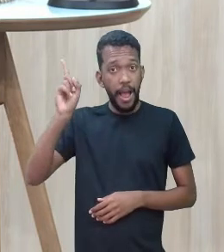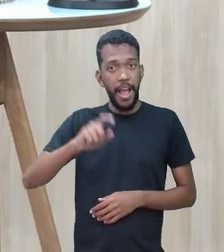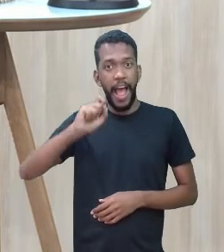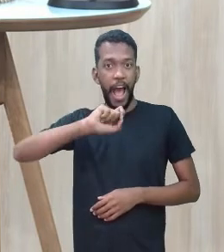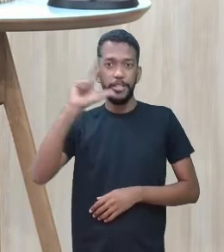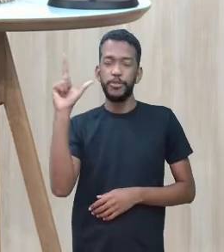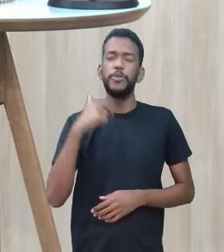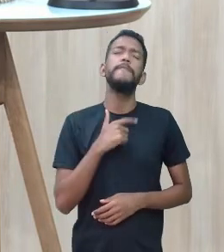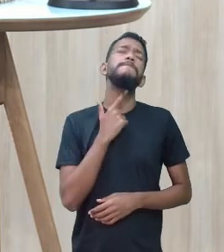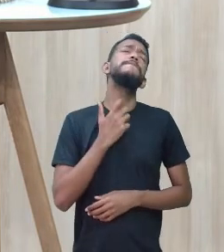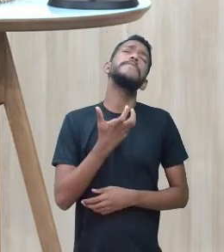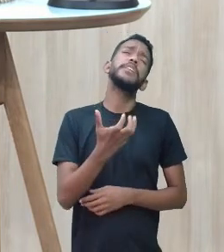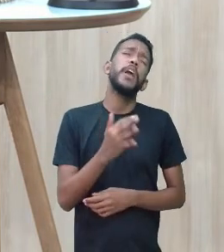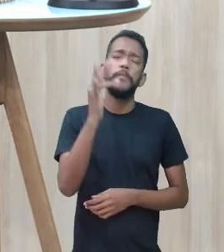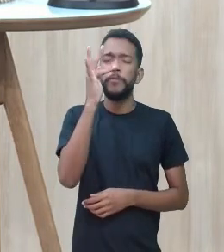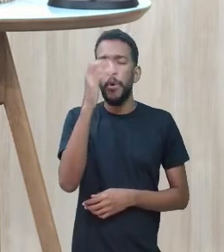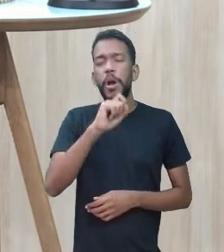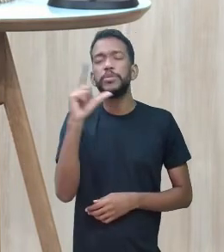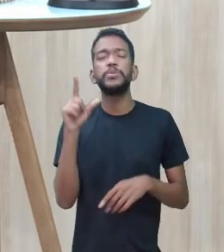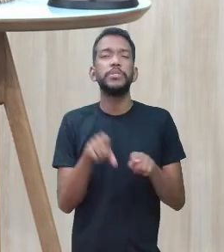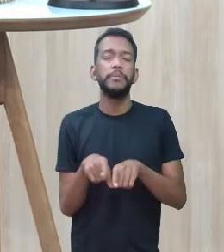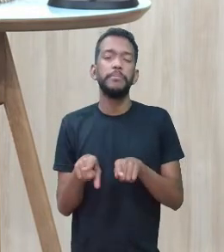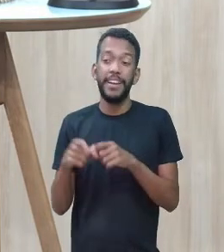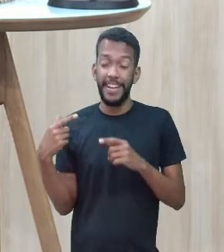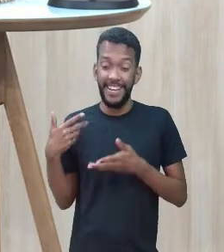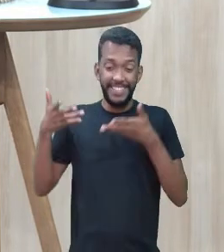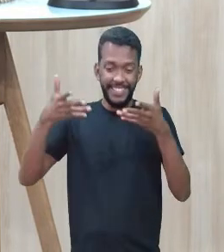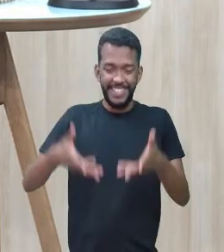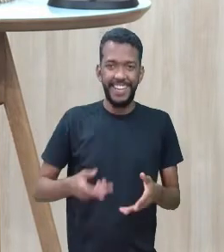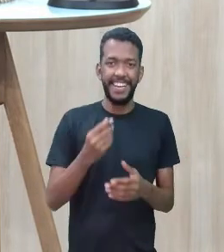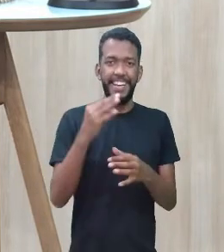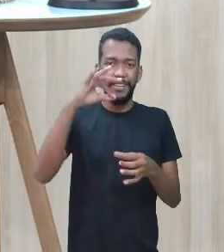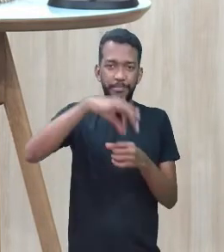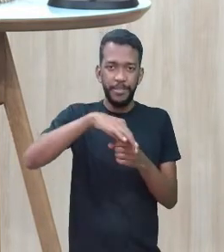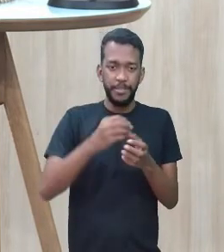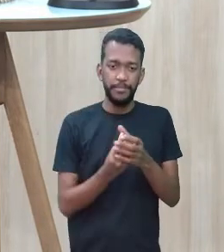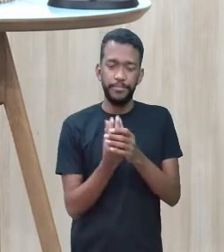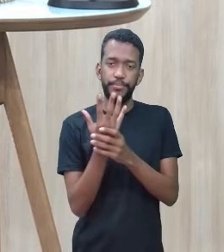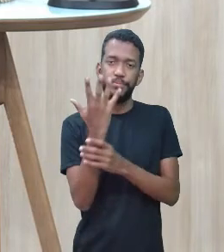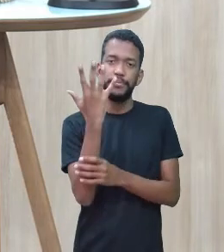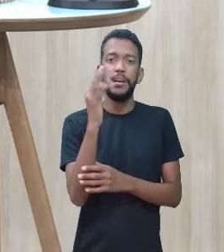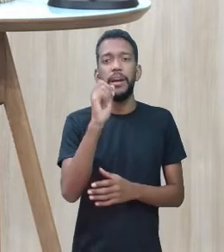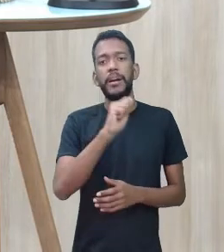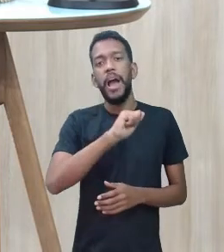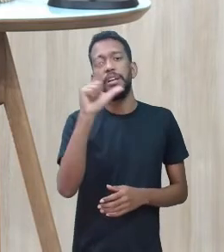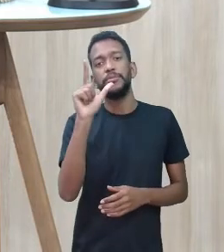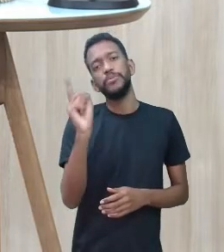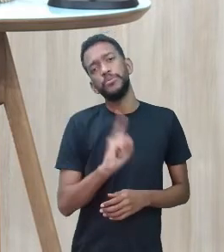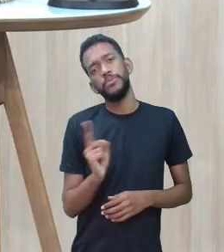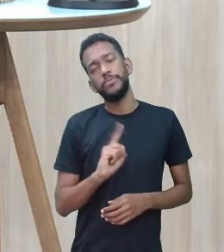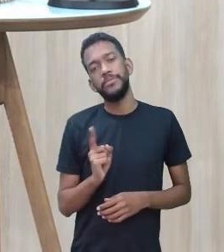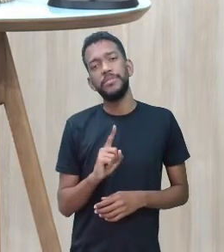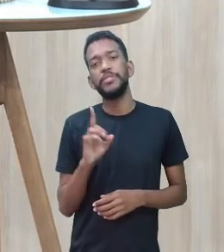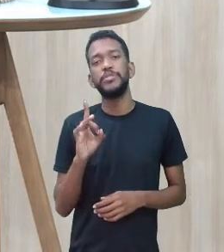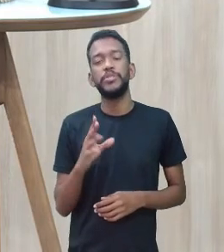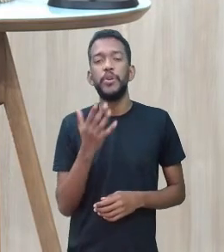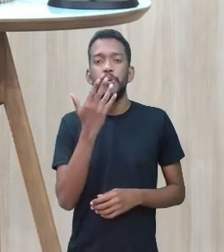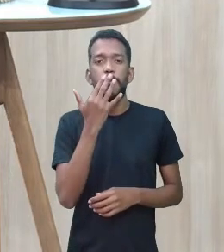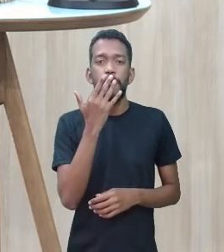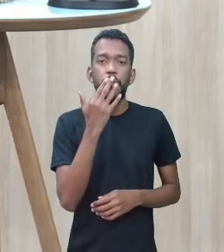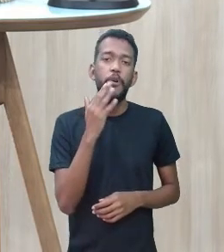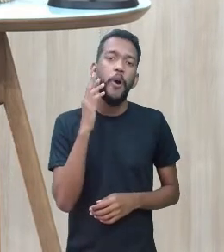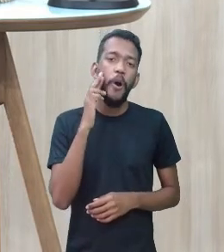eu queria uma flor azul também. Quando eu cheguei aqui no nosso clima, eu não conseguia azul, ela só apresentava a